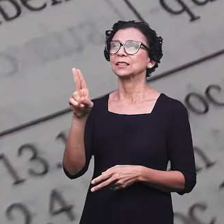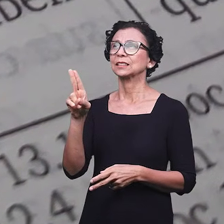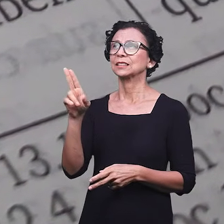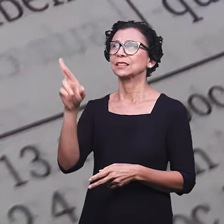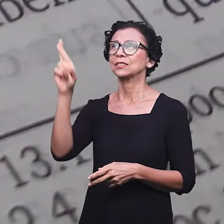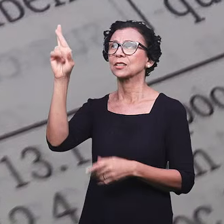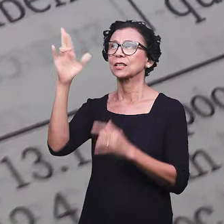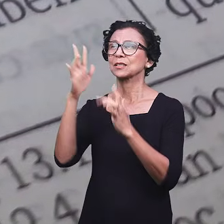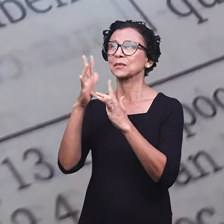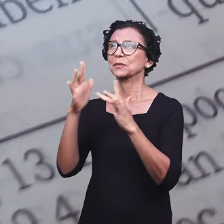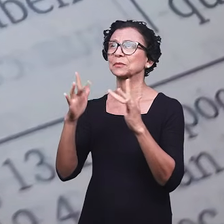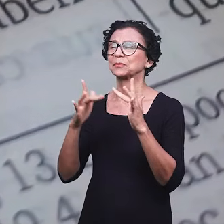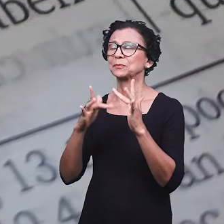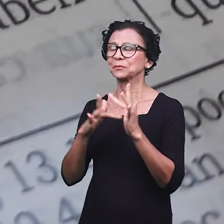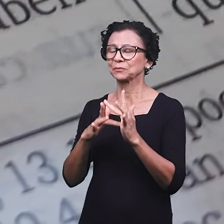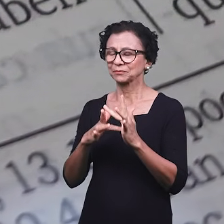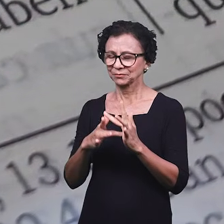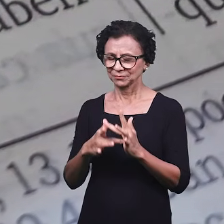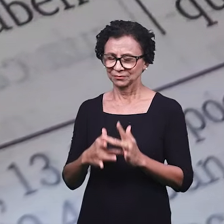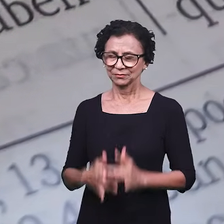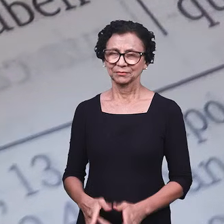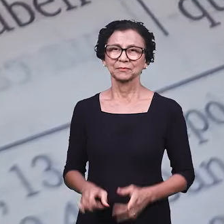vitória em Ti, Jesus.